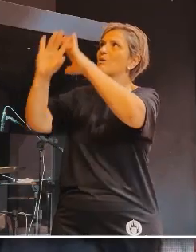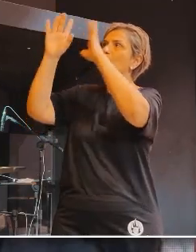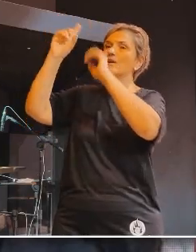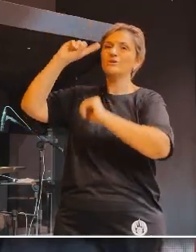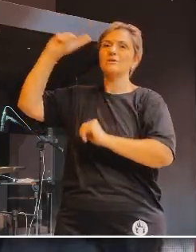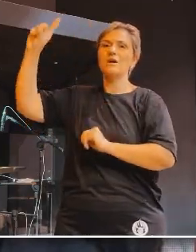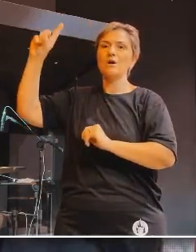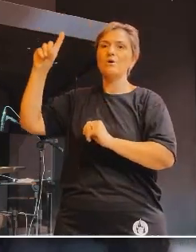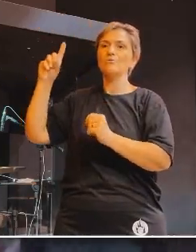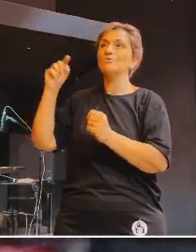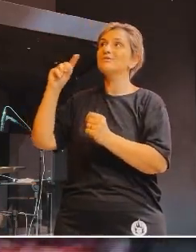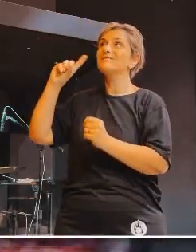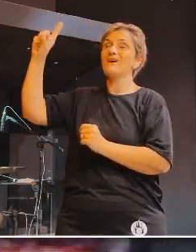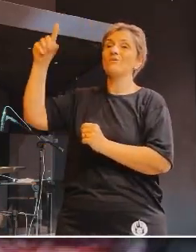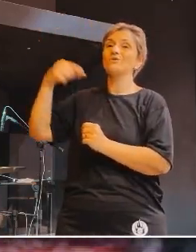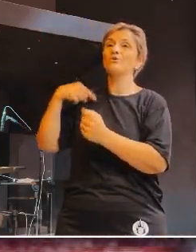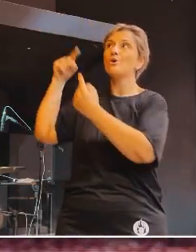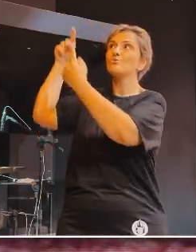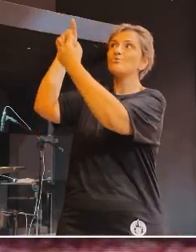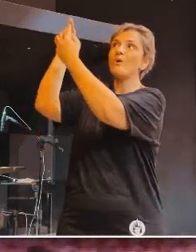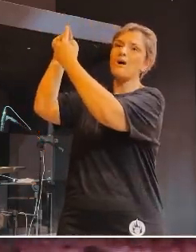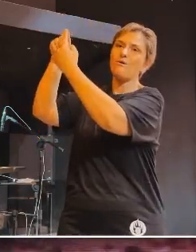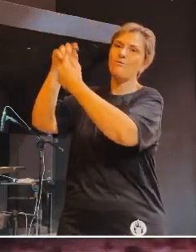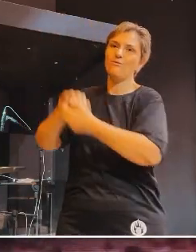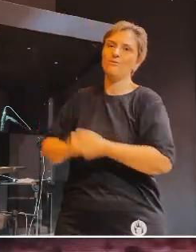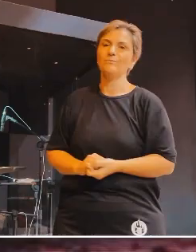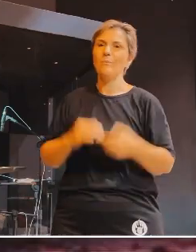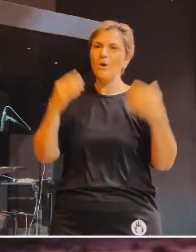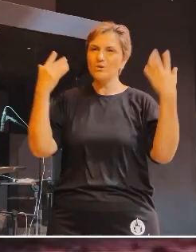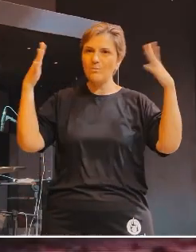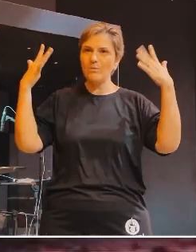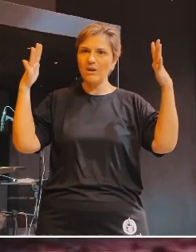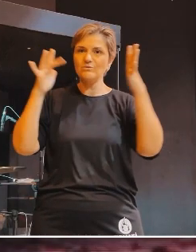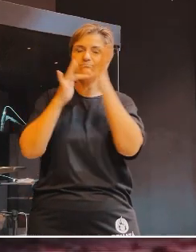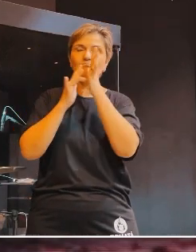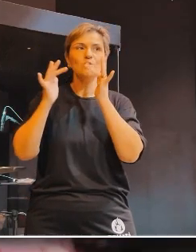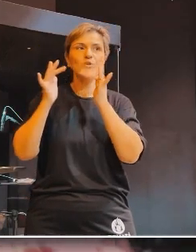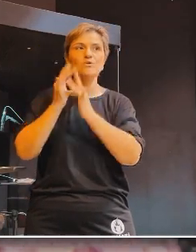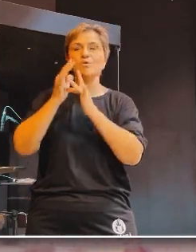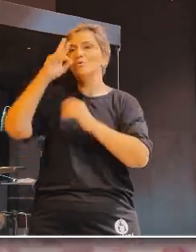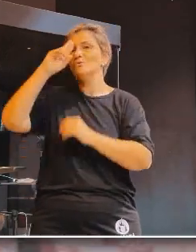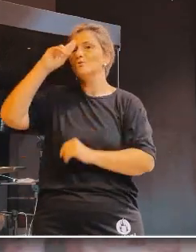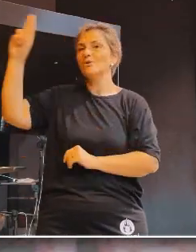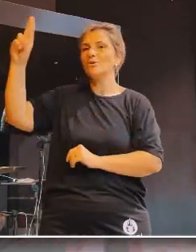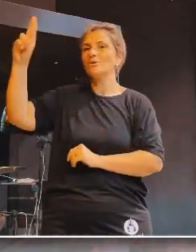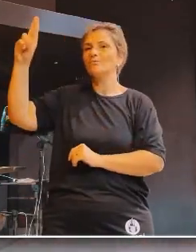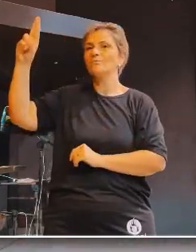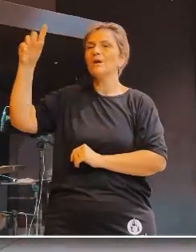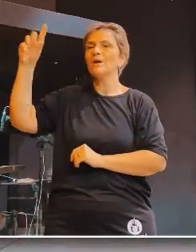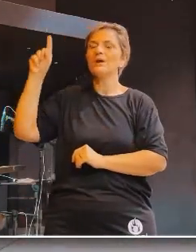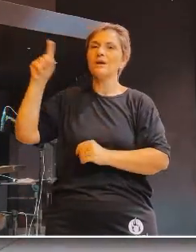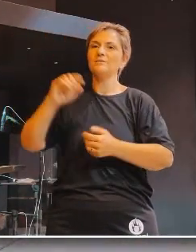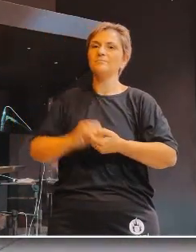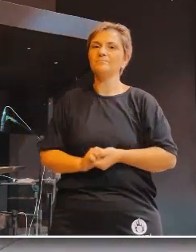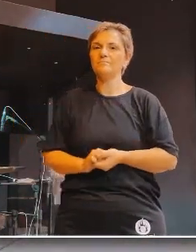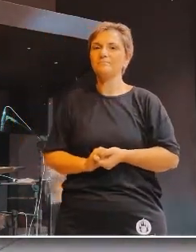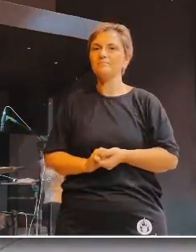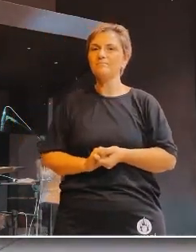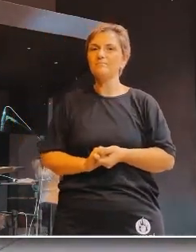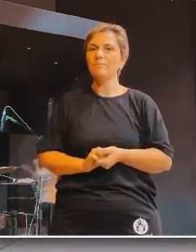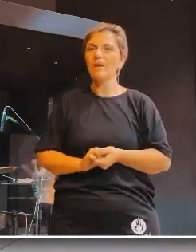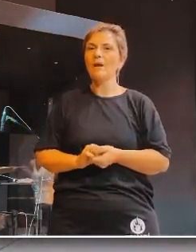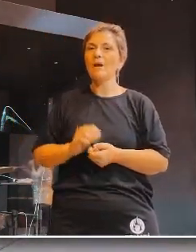alvo. Você pode aplaudir ao Senhor? Ele é o amor perfeito,